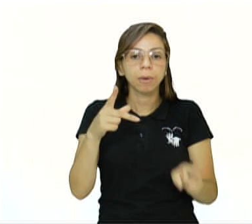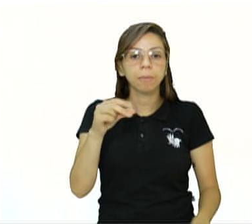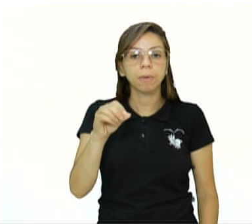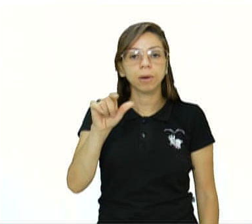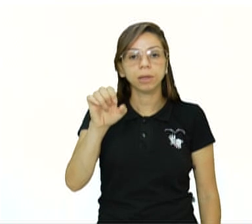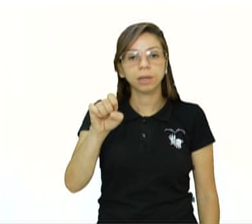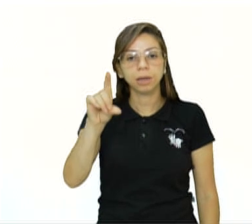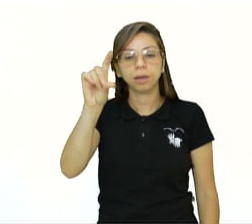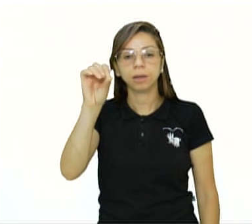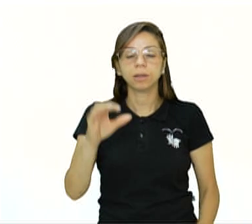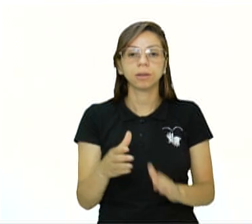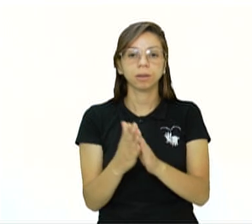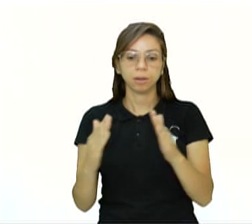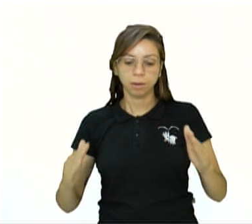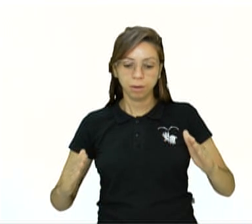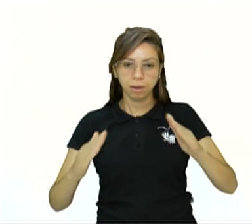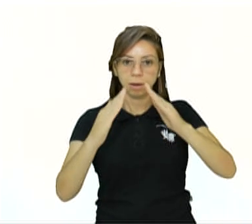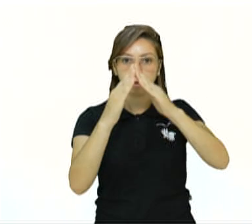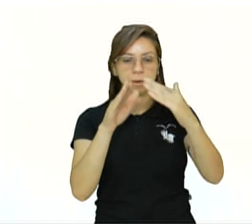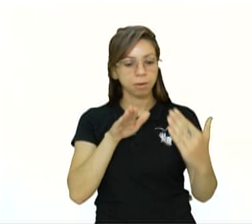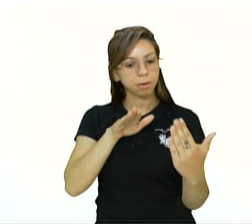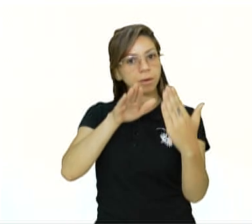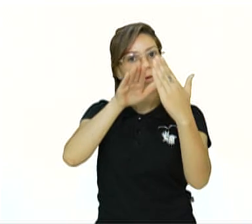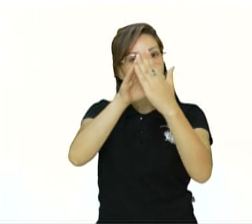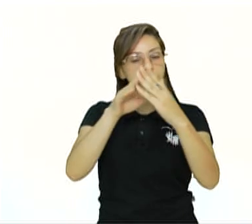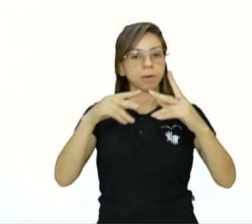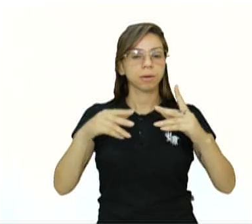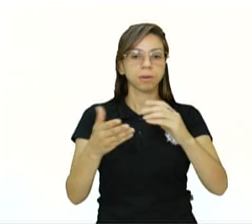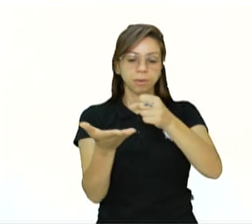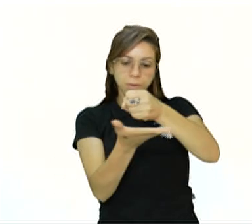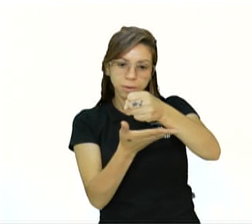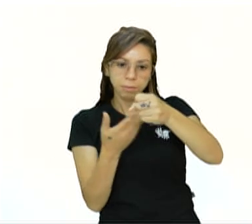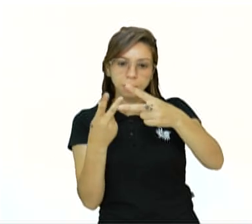é a pirâmide de base triangular?